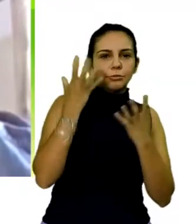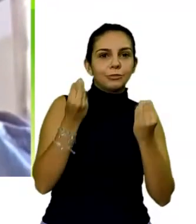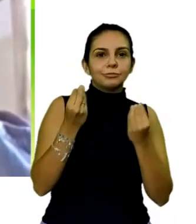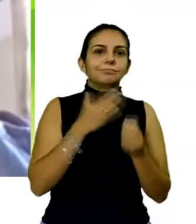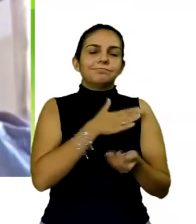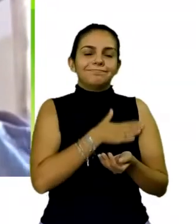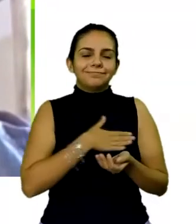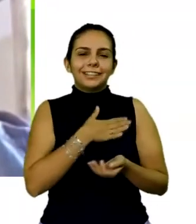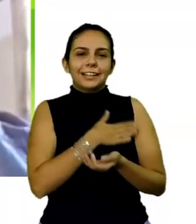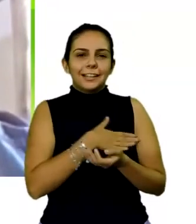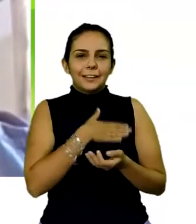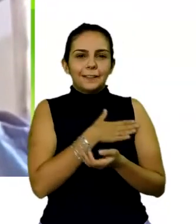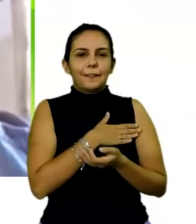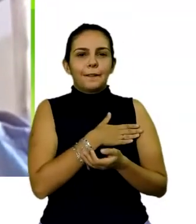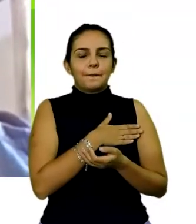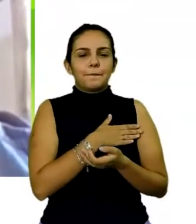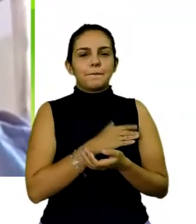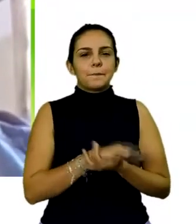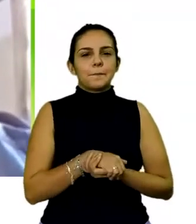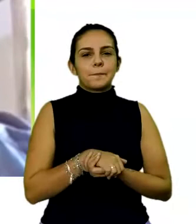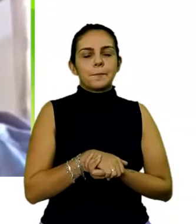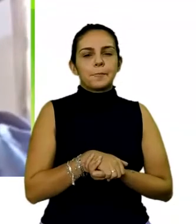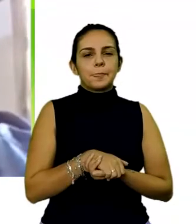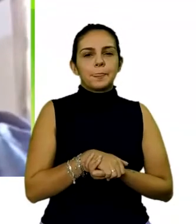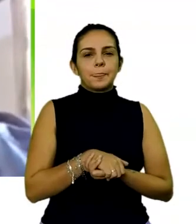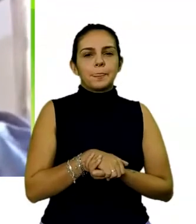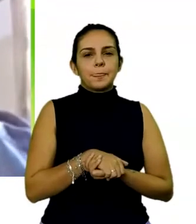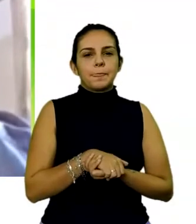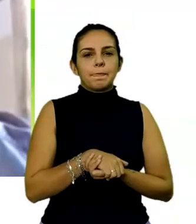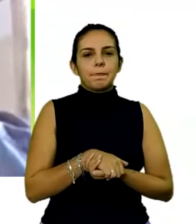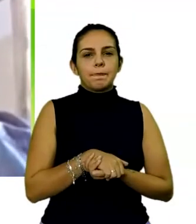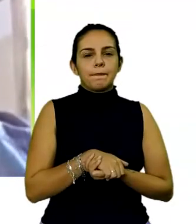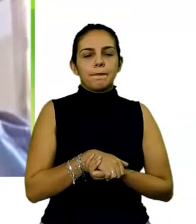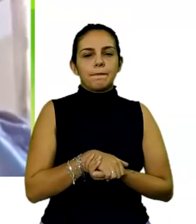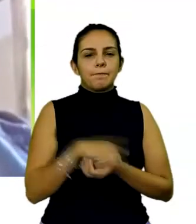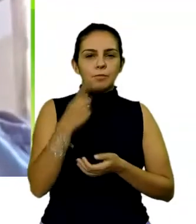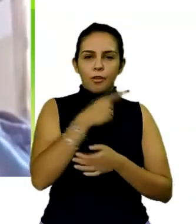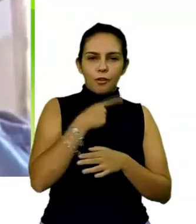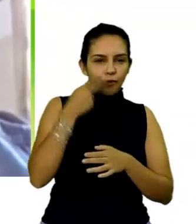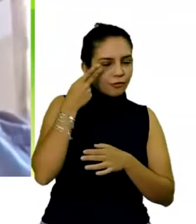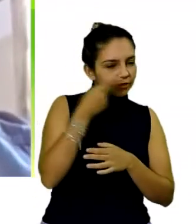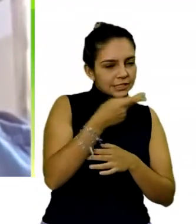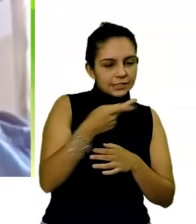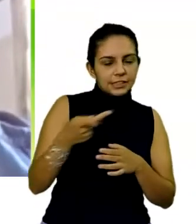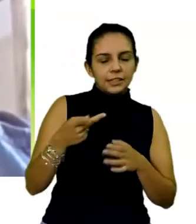muito querida pelos dinamarqueses. E aí nós fomos visitar